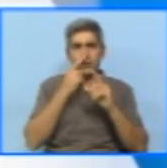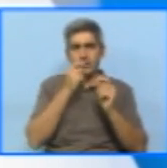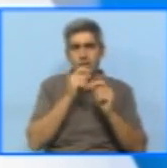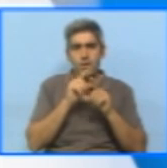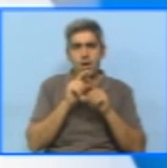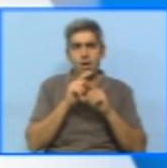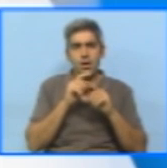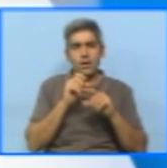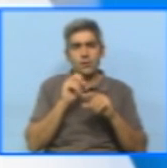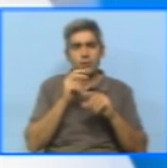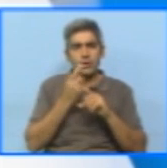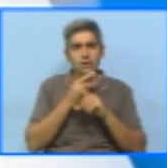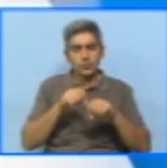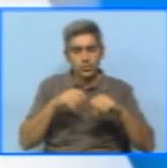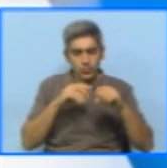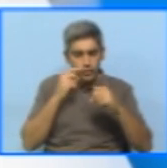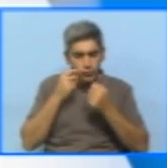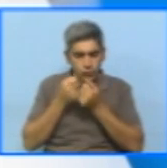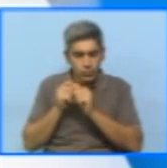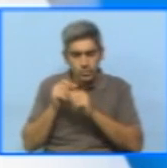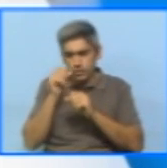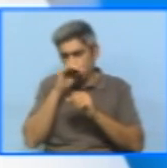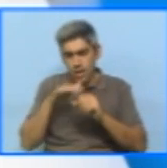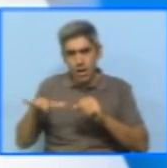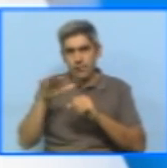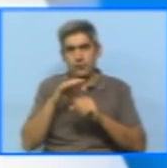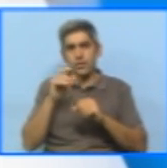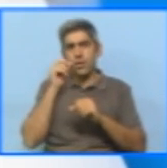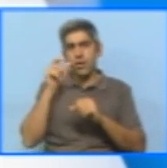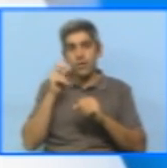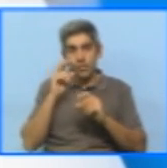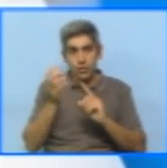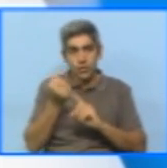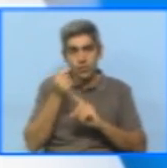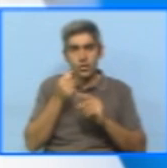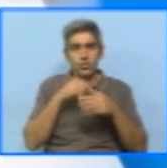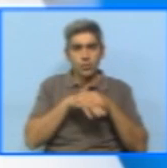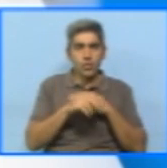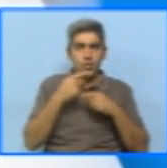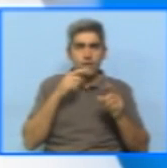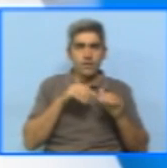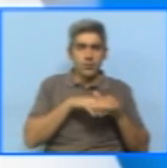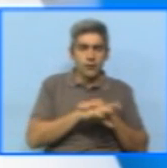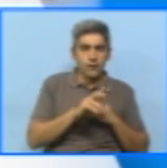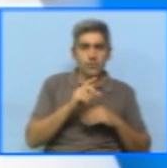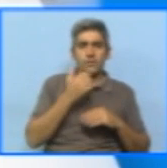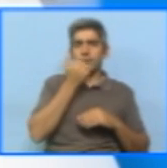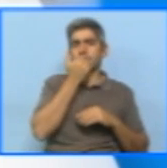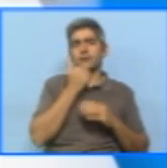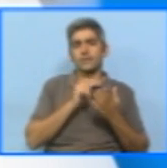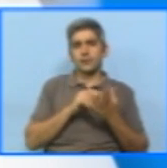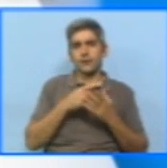num campo. O homem que o encontrou tornou a escondê-lo e ficou tão contente que foi vender tudo